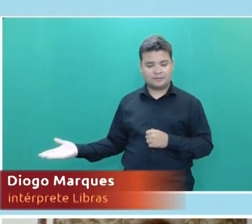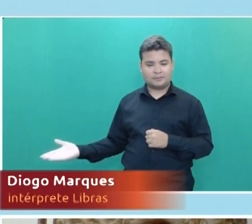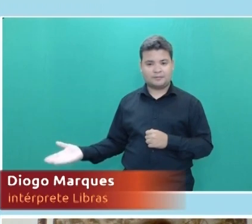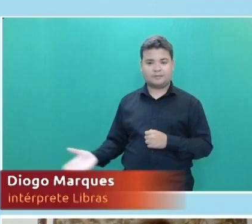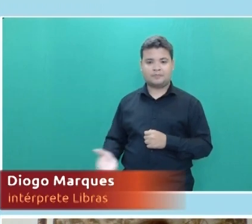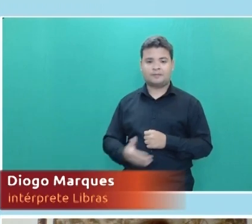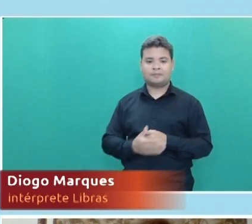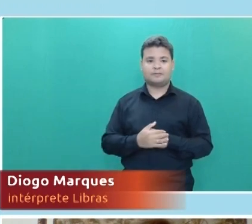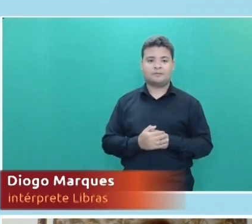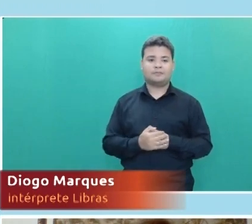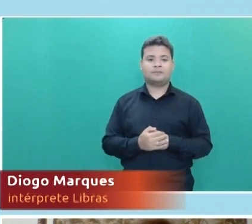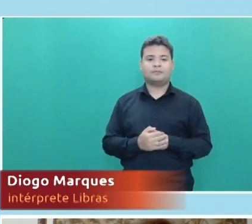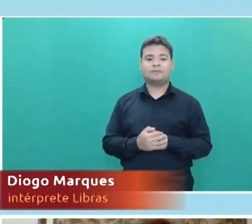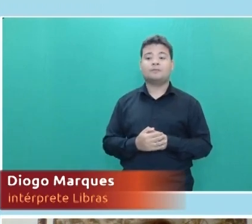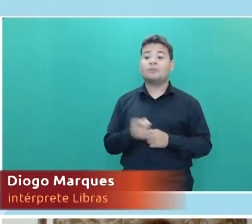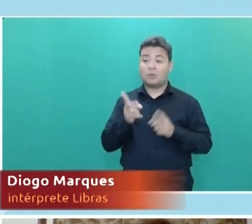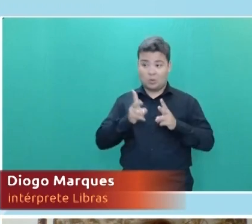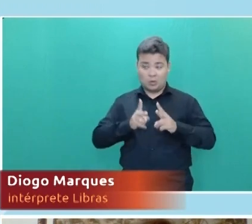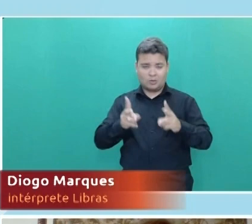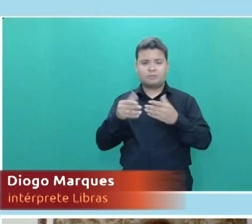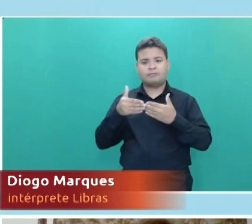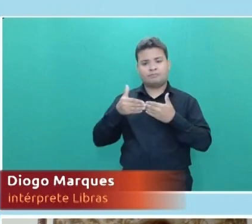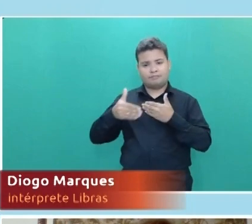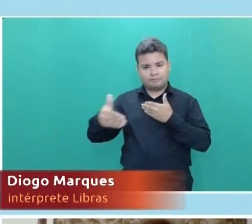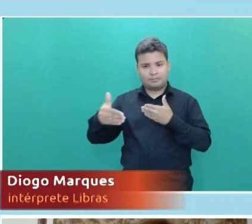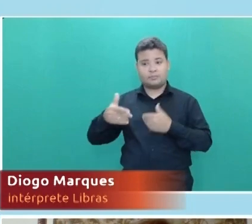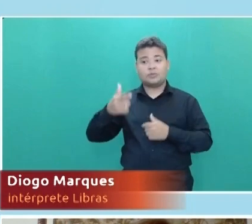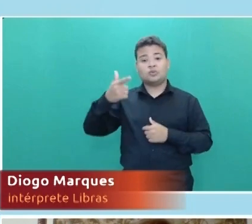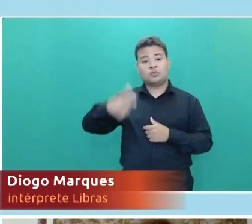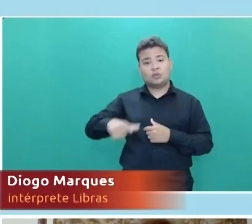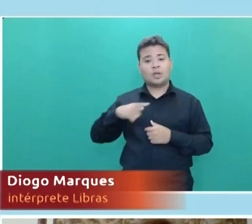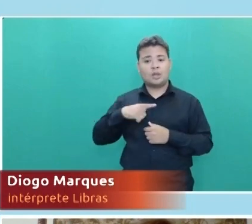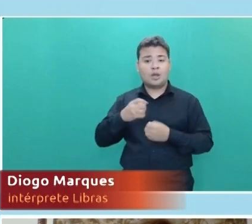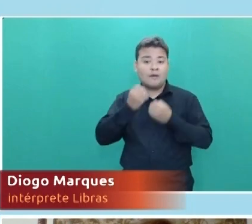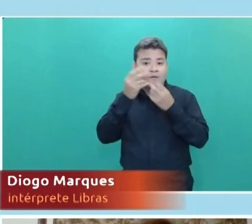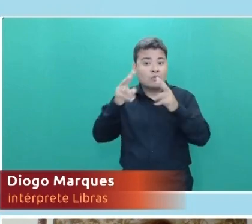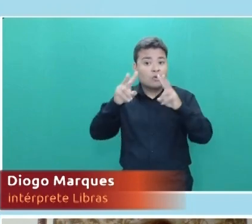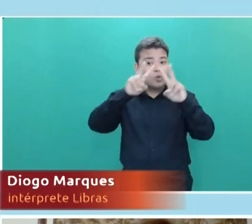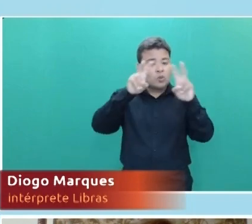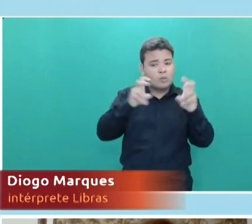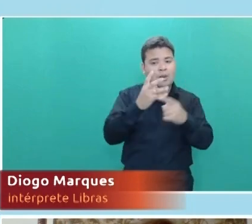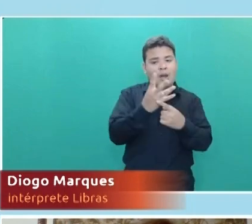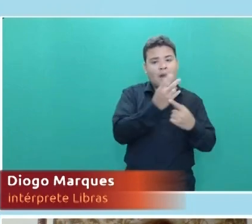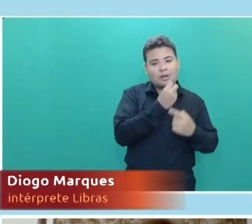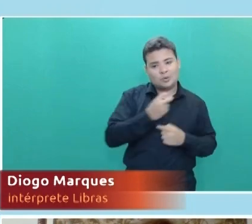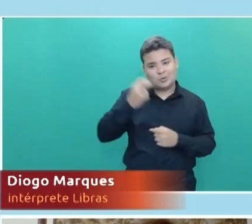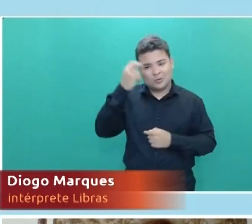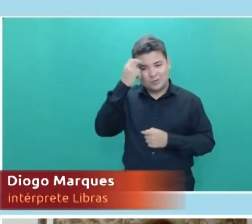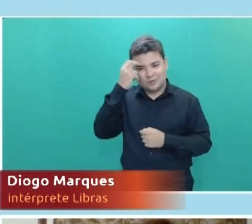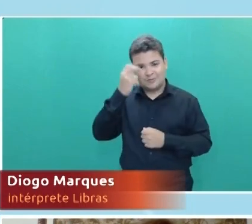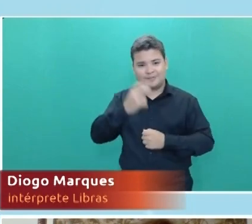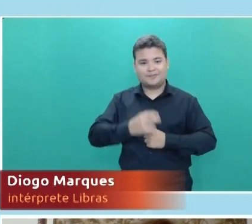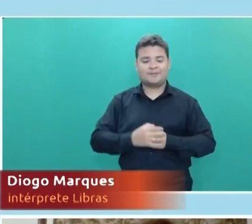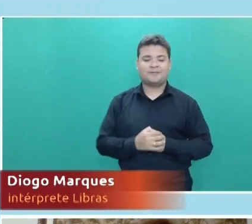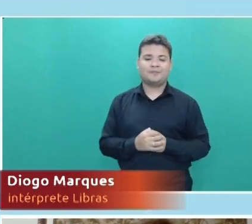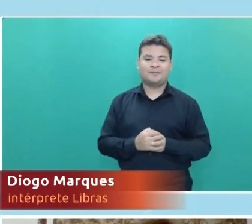62991811406. Não sai daí que a gente volta com informações sobre arte e cultura no próximo bloco.